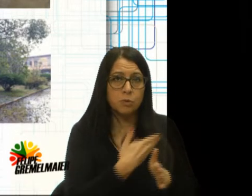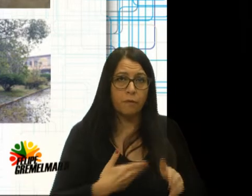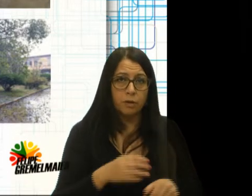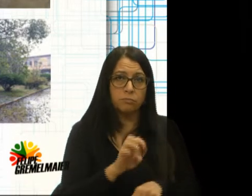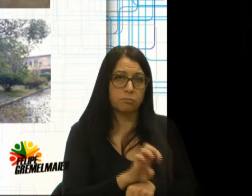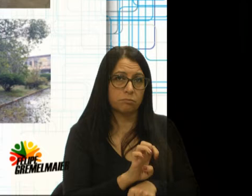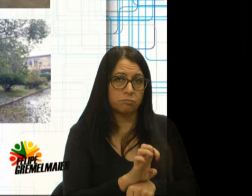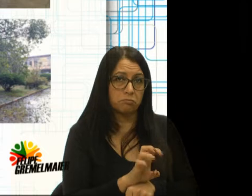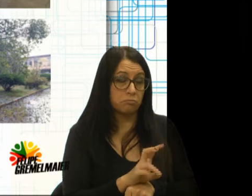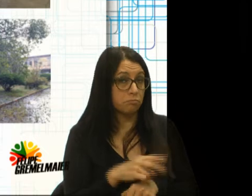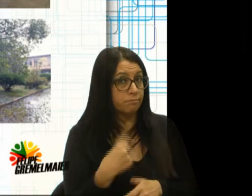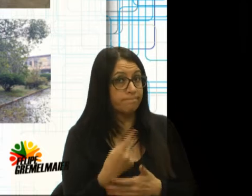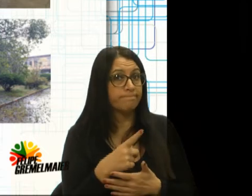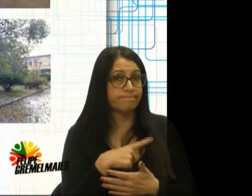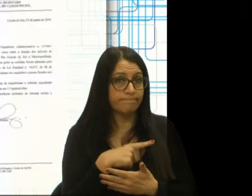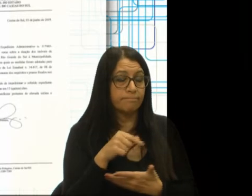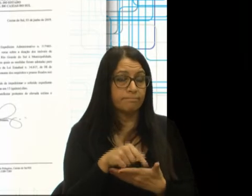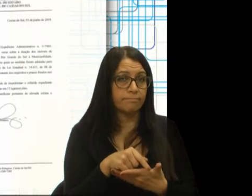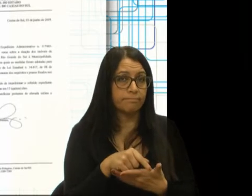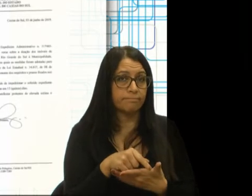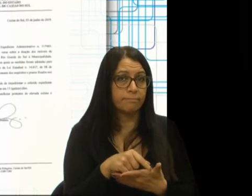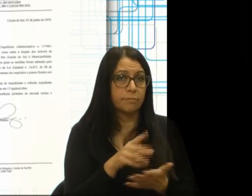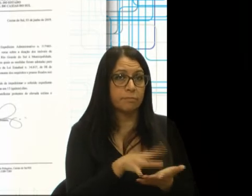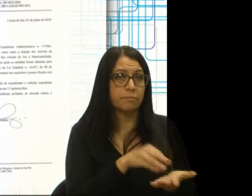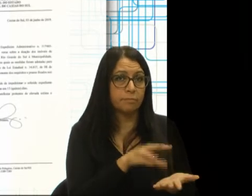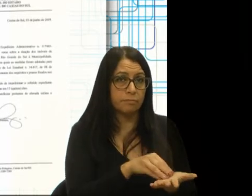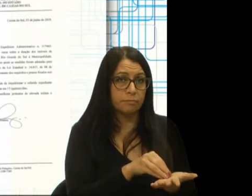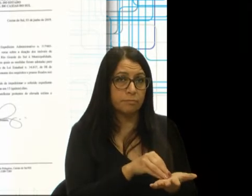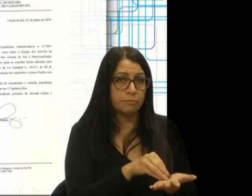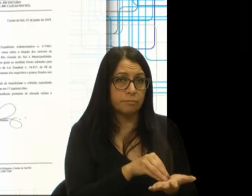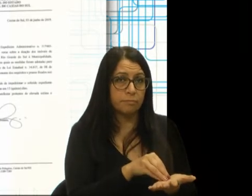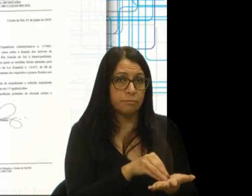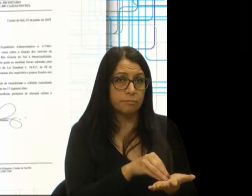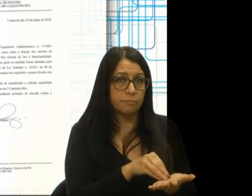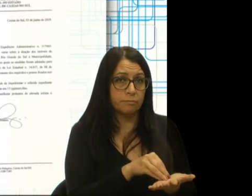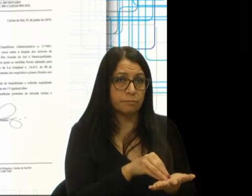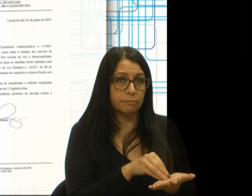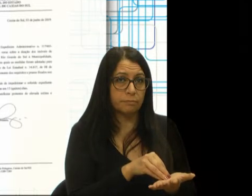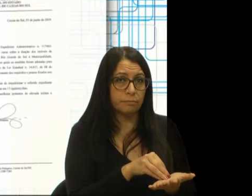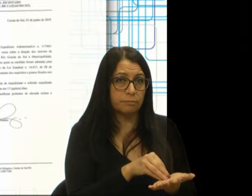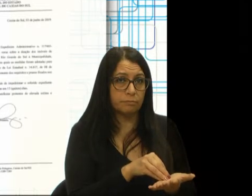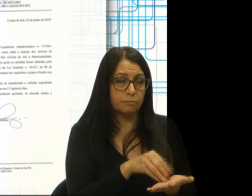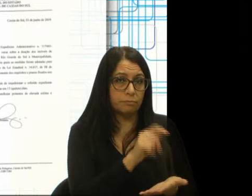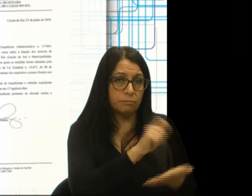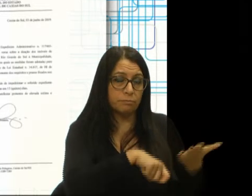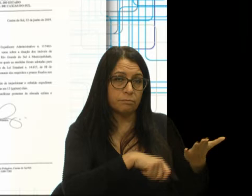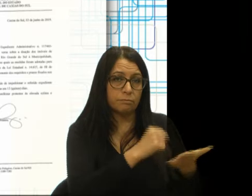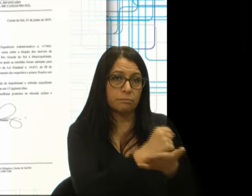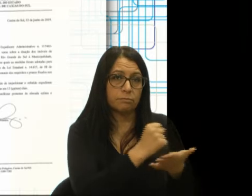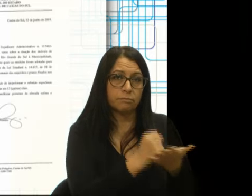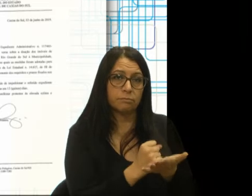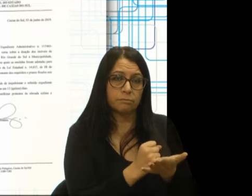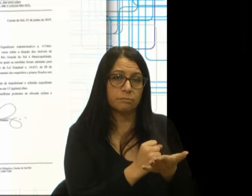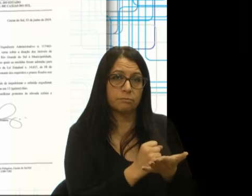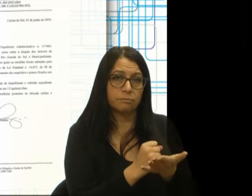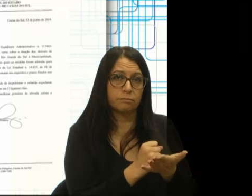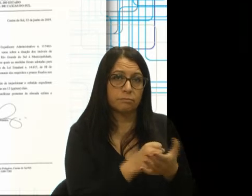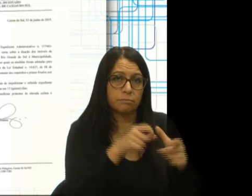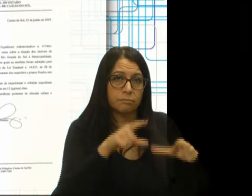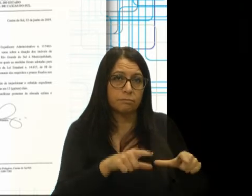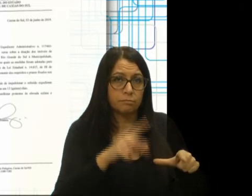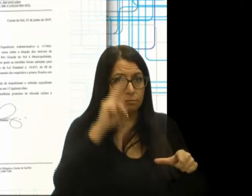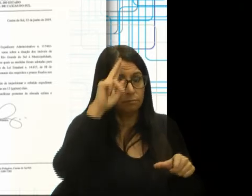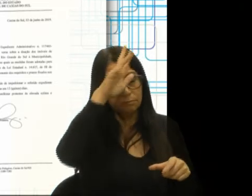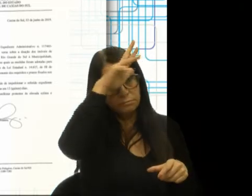a gente tem aqui em mãos a cópia do protocolo feito no gabinete do